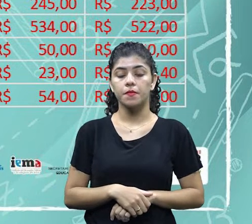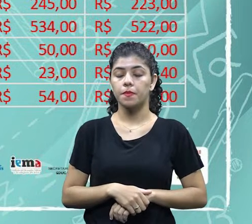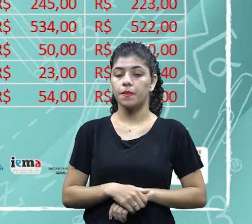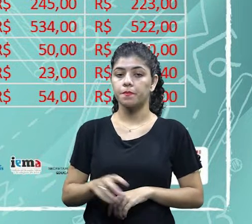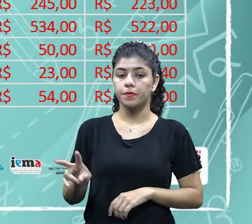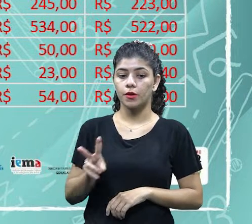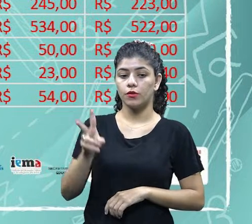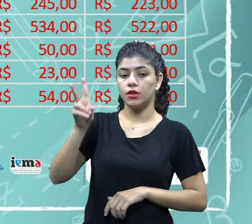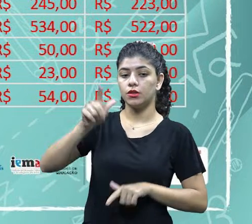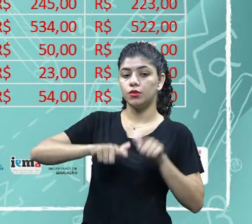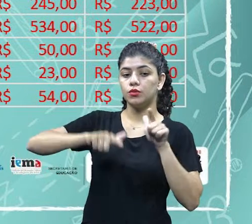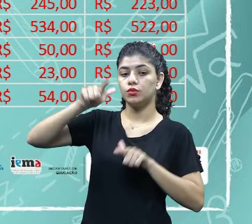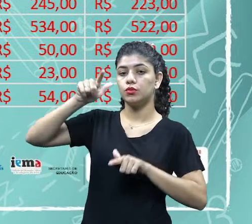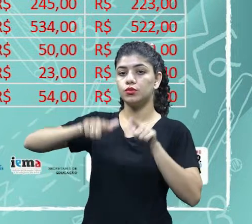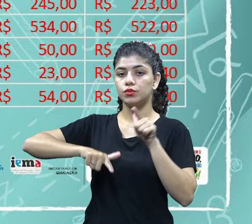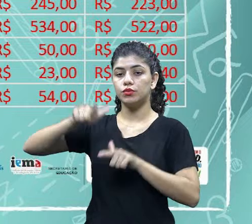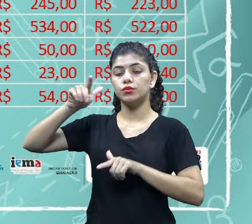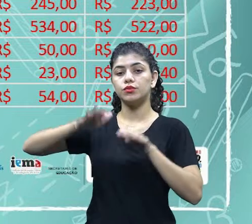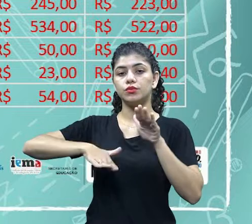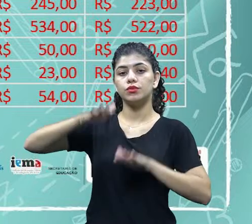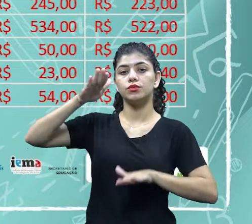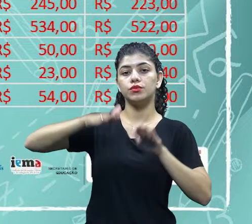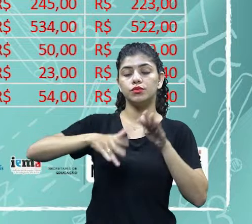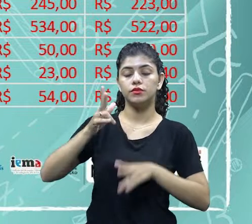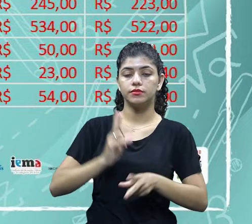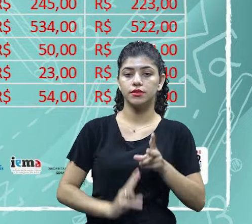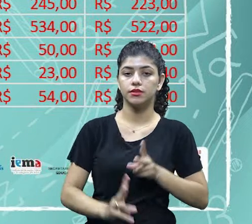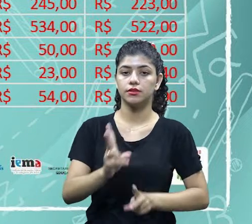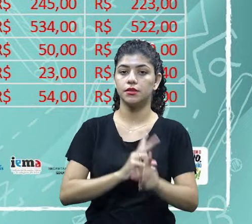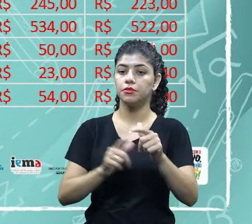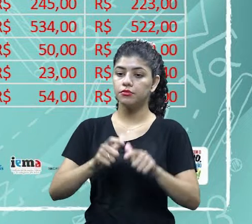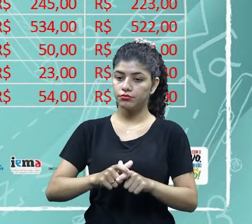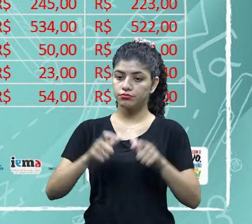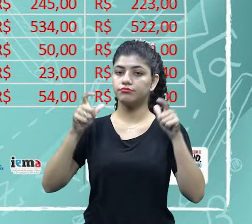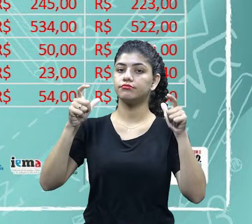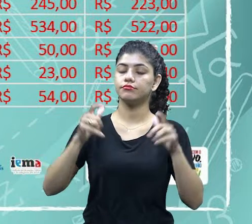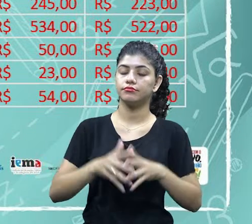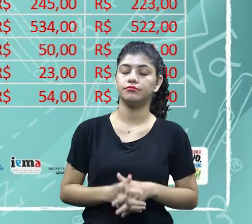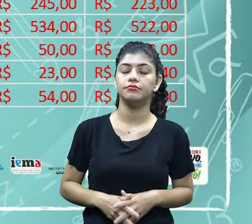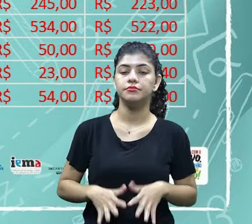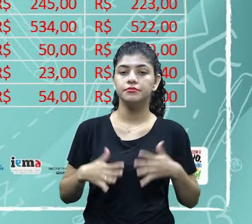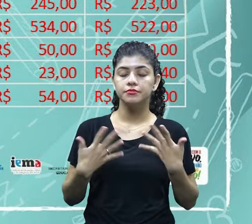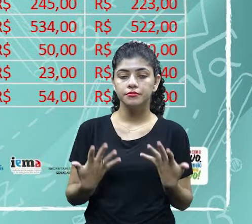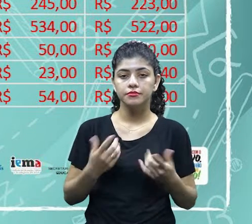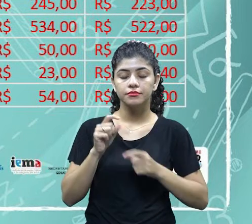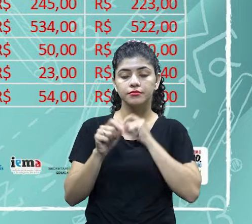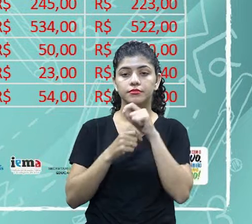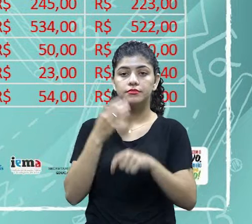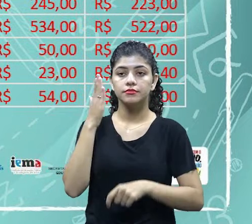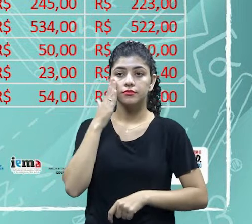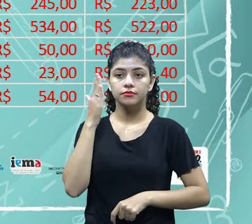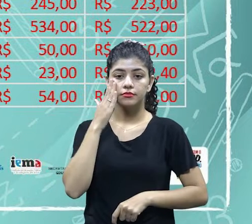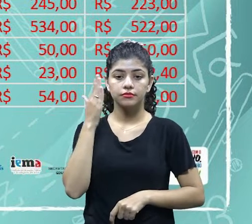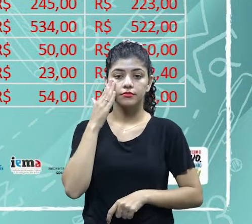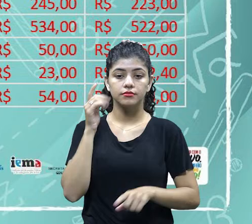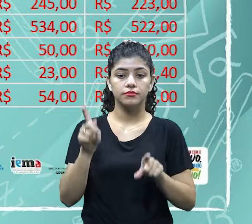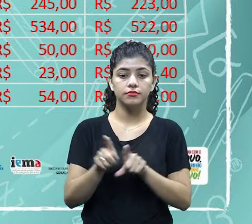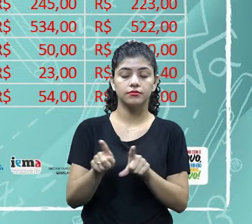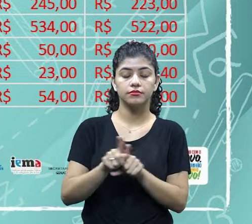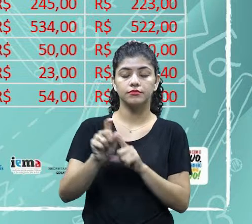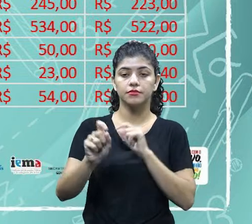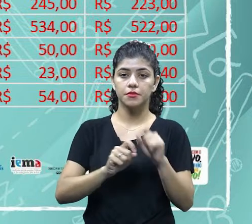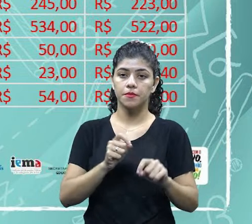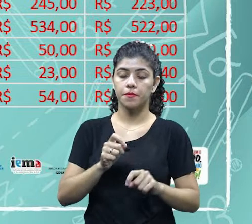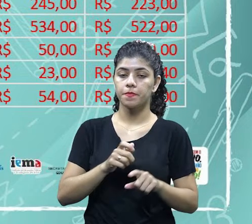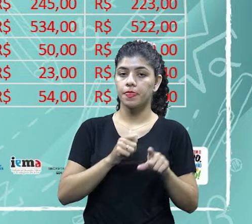oscila, certo? Mas ele está sempre oscilando para mais. Então entende-se que essa despesa, ela